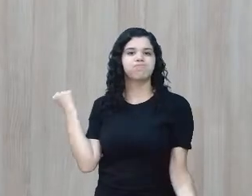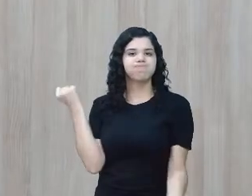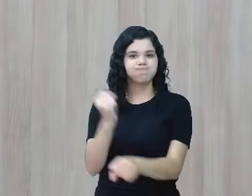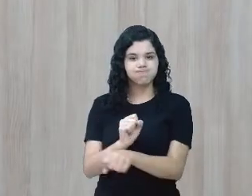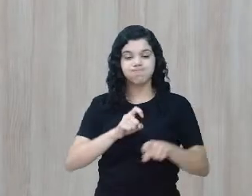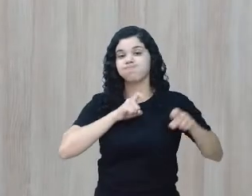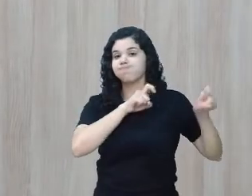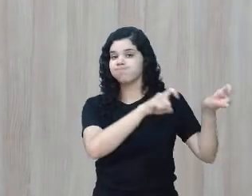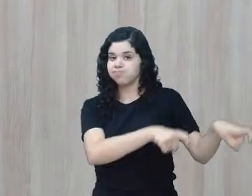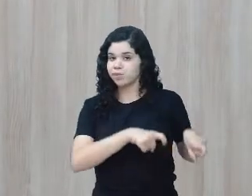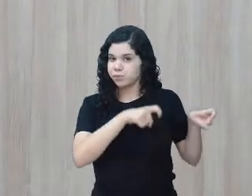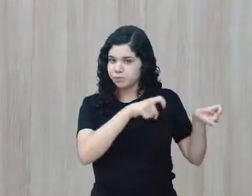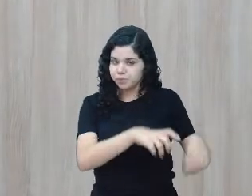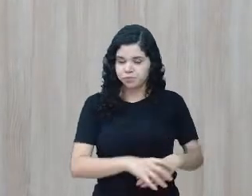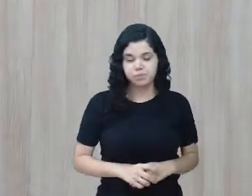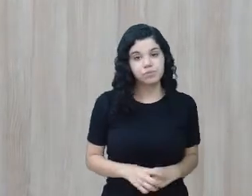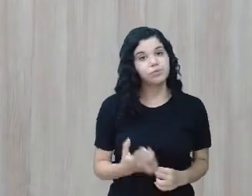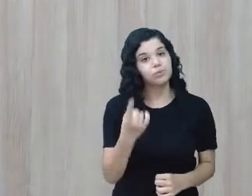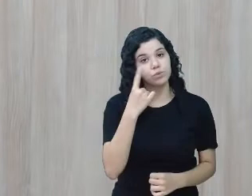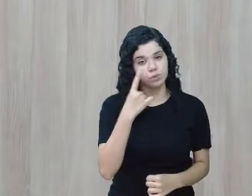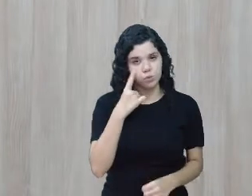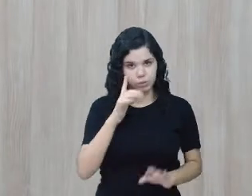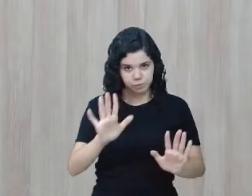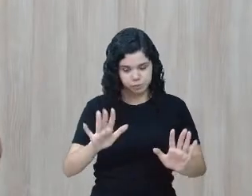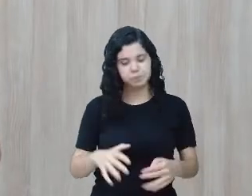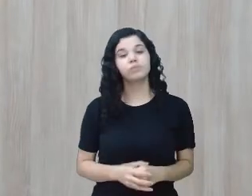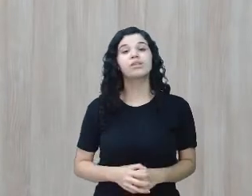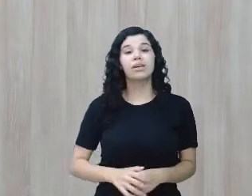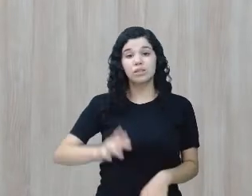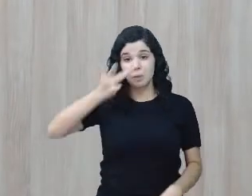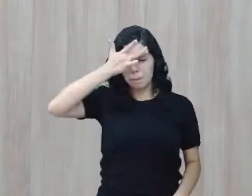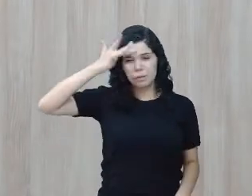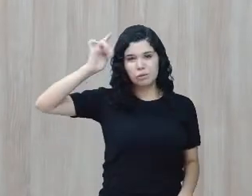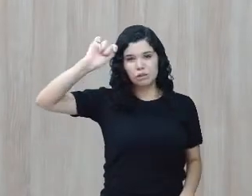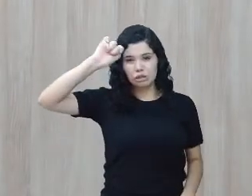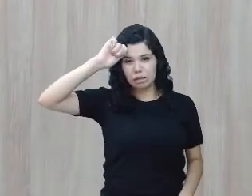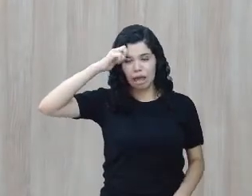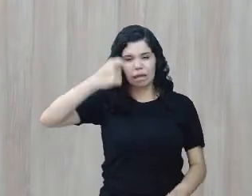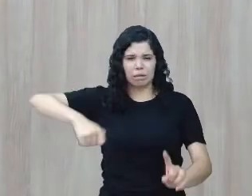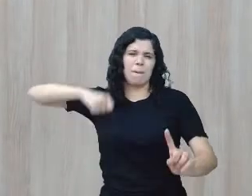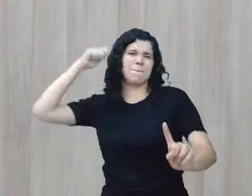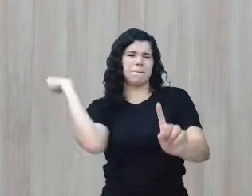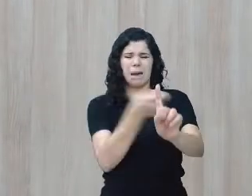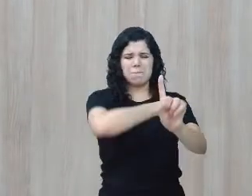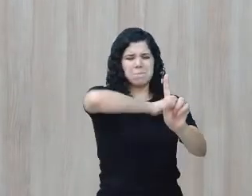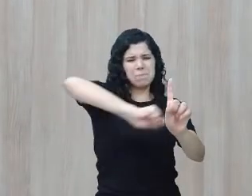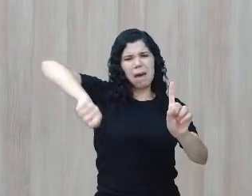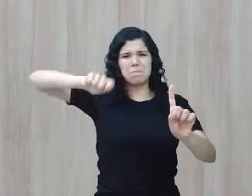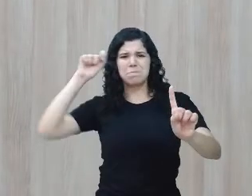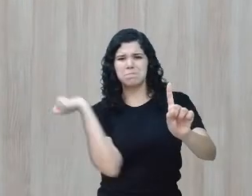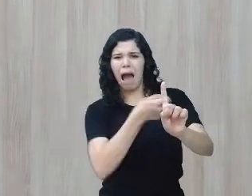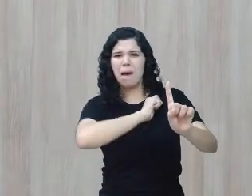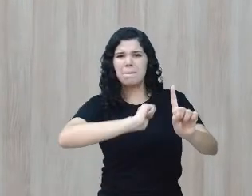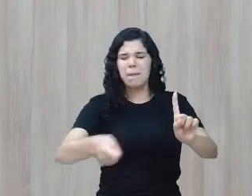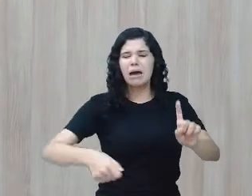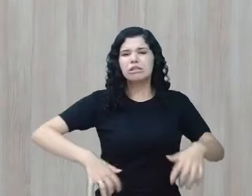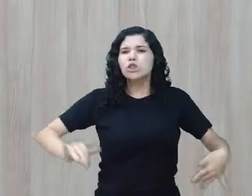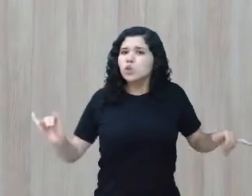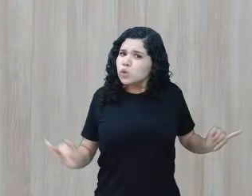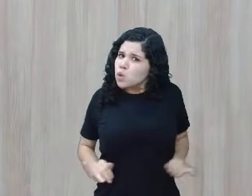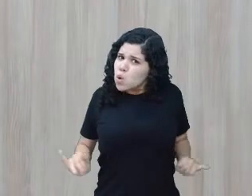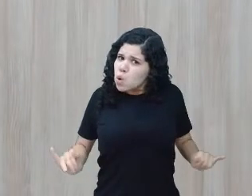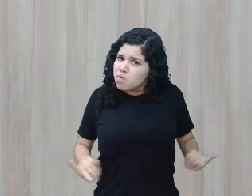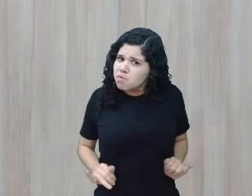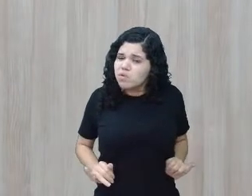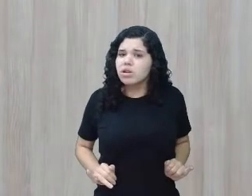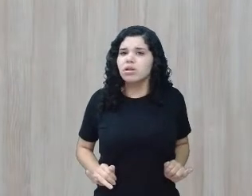Gente, os negros trabalhavam muito, sofriam muito, apanhavam. Não era por salário, não. Por um